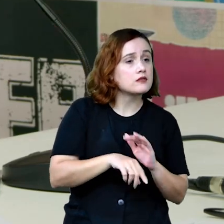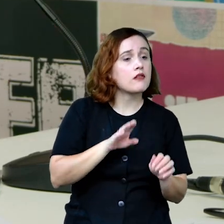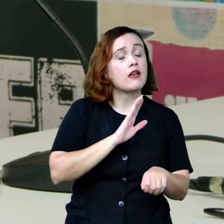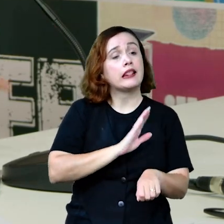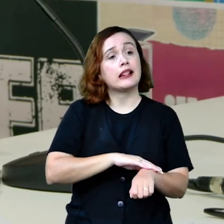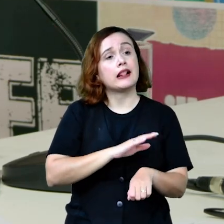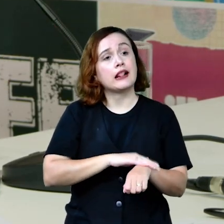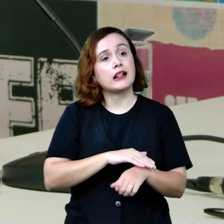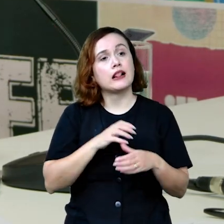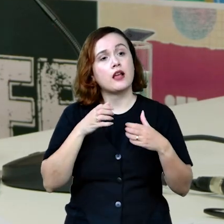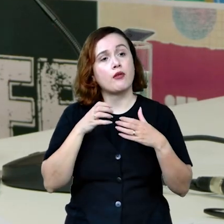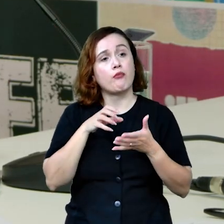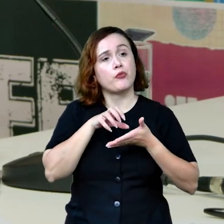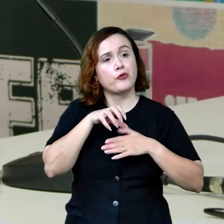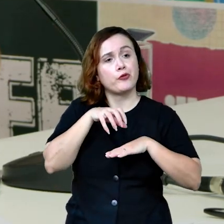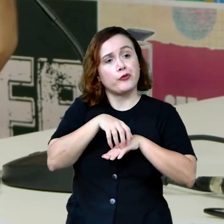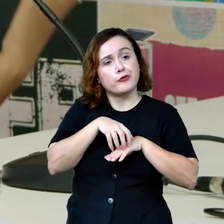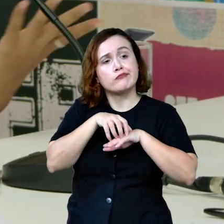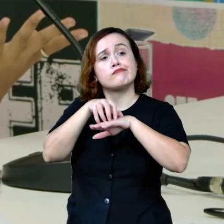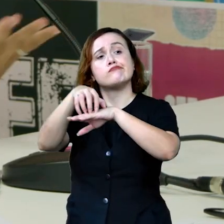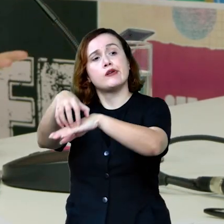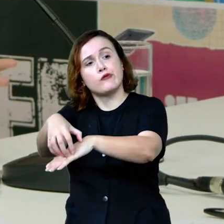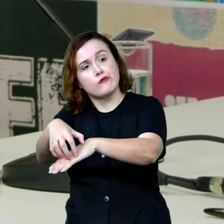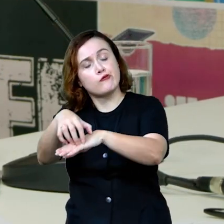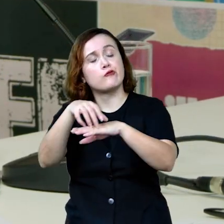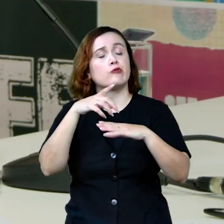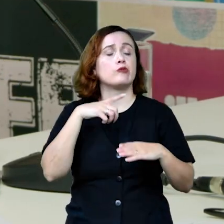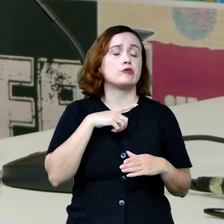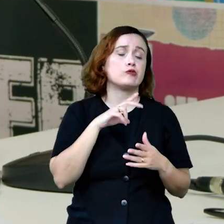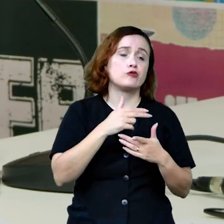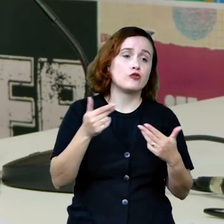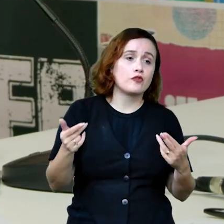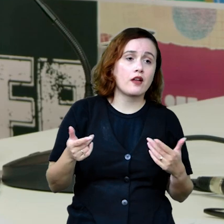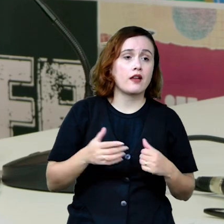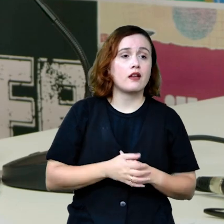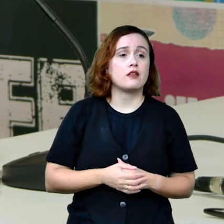tempo perdido no transporte público, demais preocupações.